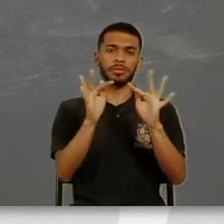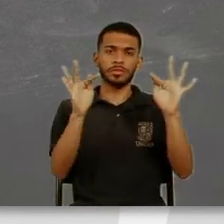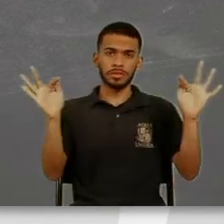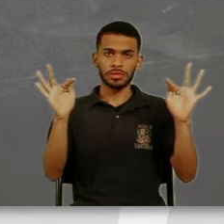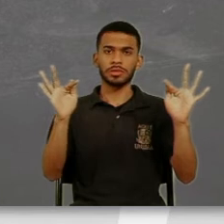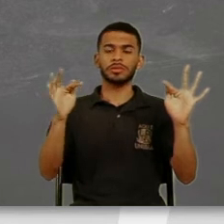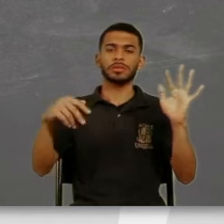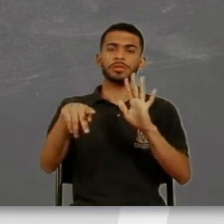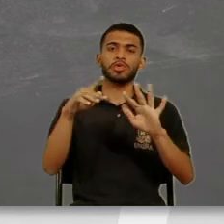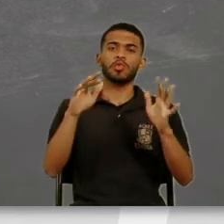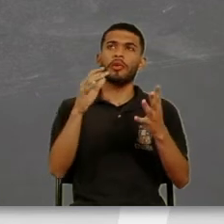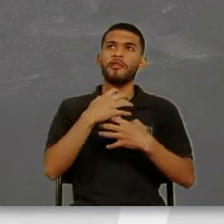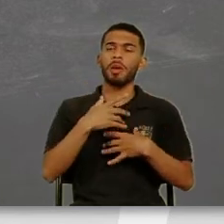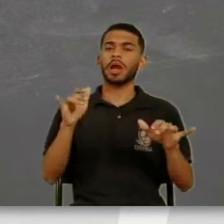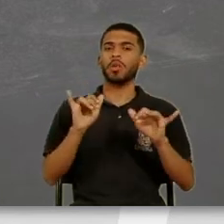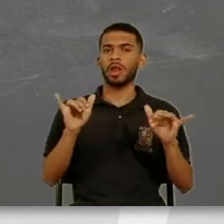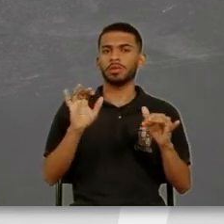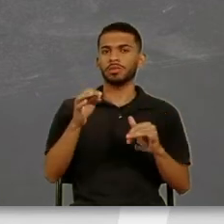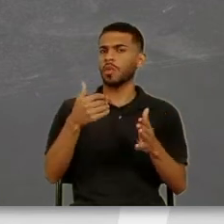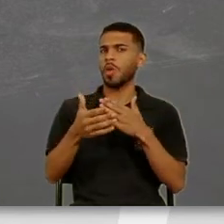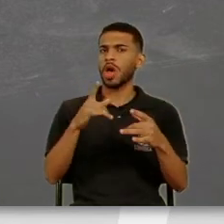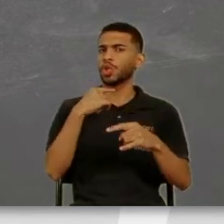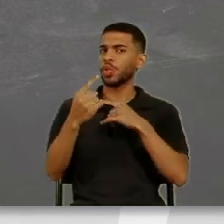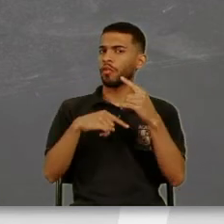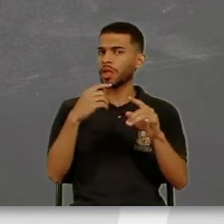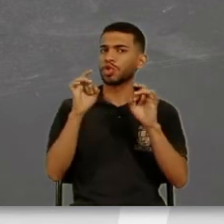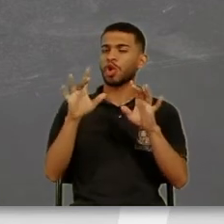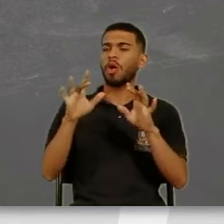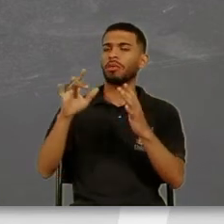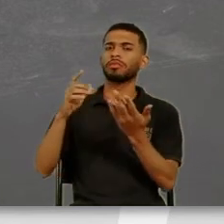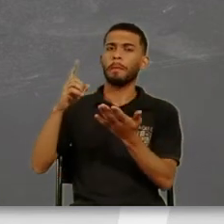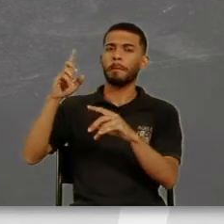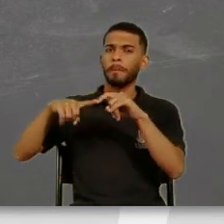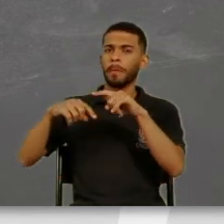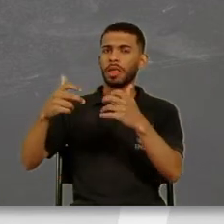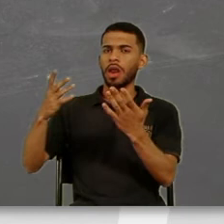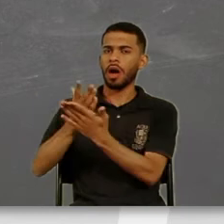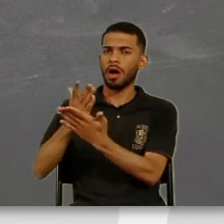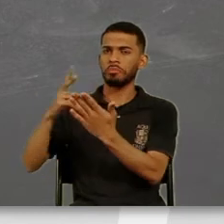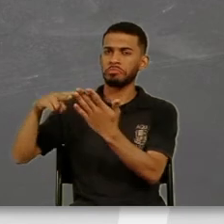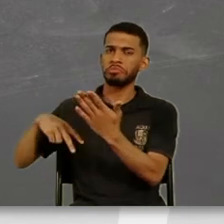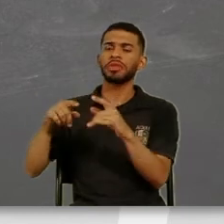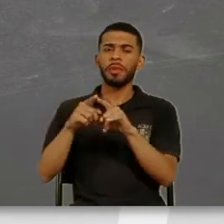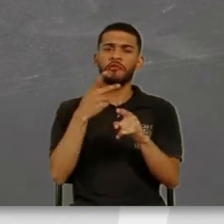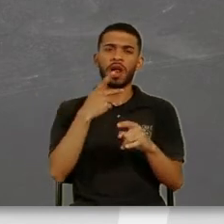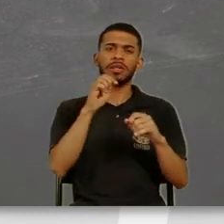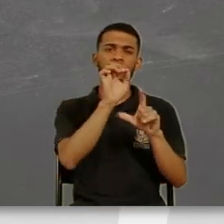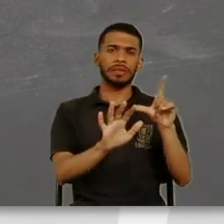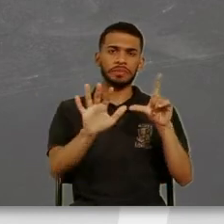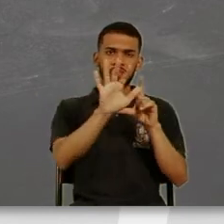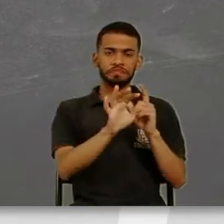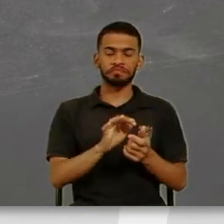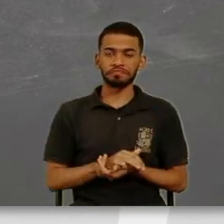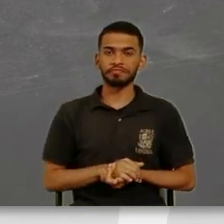funções de uma forma tranquila. Qualquer dúvida, é só olhar o material e falar na sala digital.